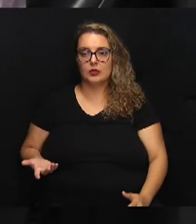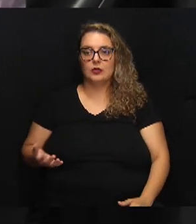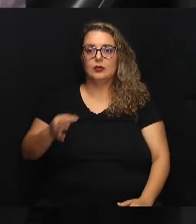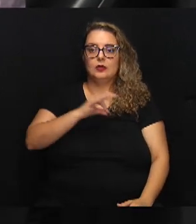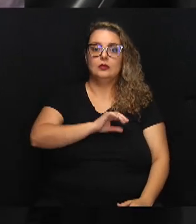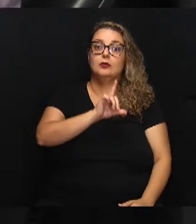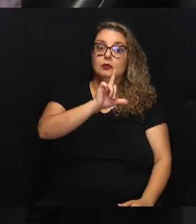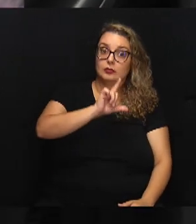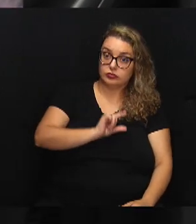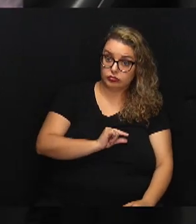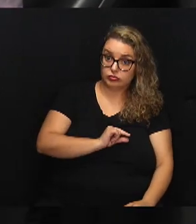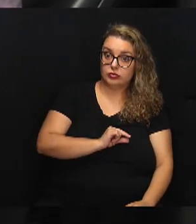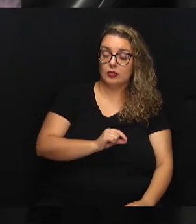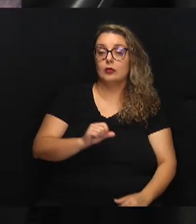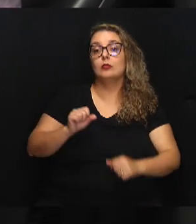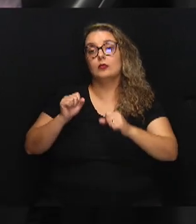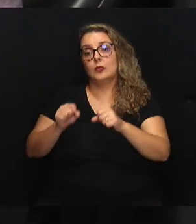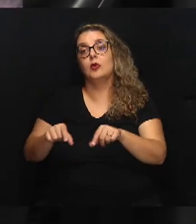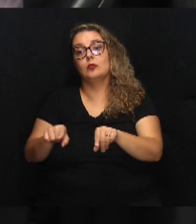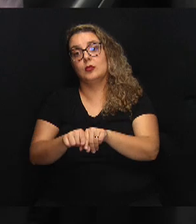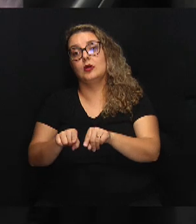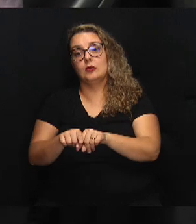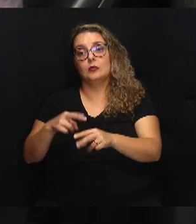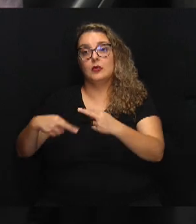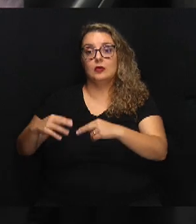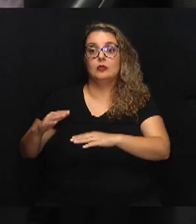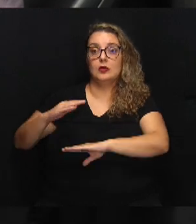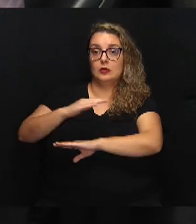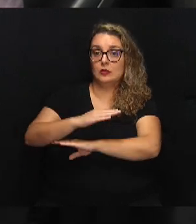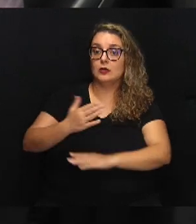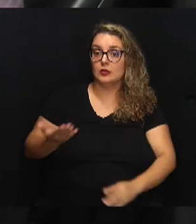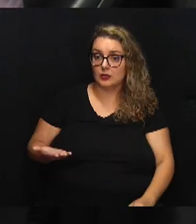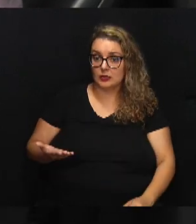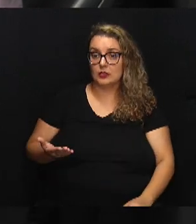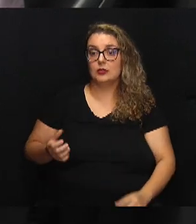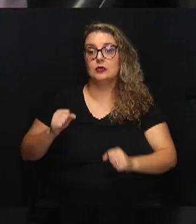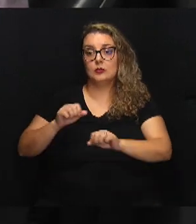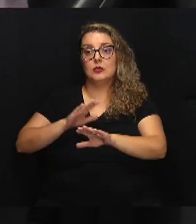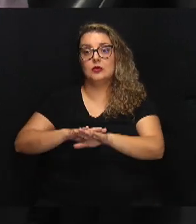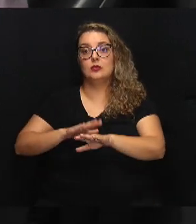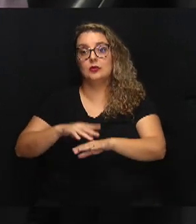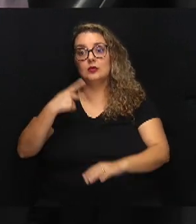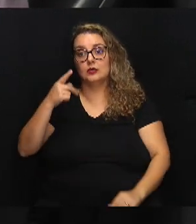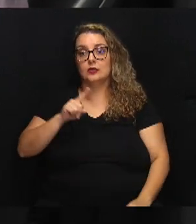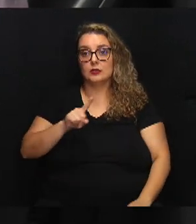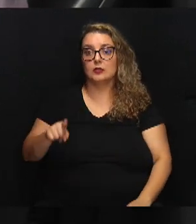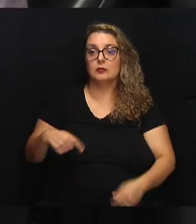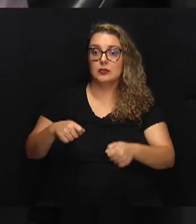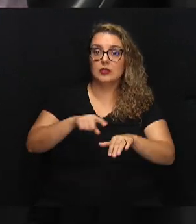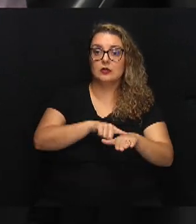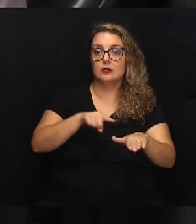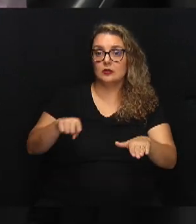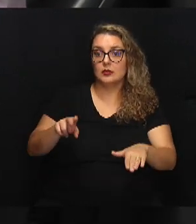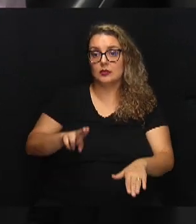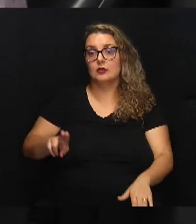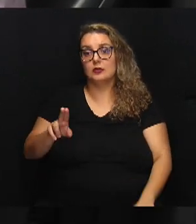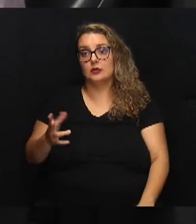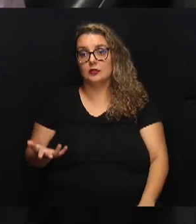bom, para que eu pudesse também me vincular à Câmara, né? Pudesse exercer a vereança sem necessidade de me afastar da universidade.